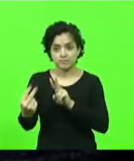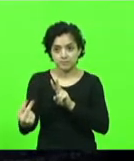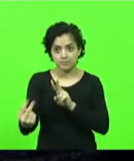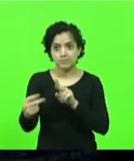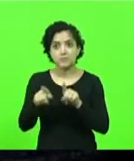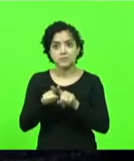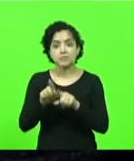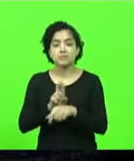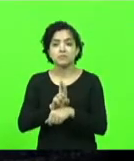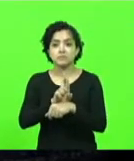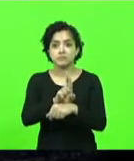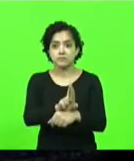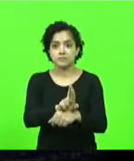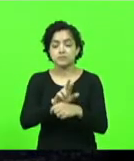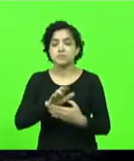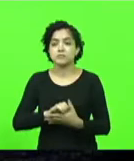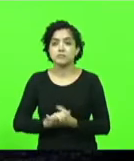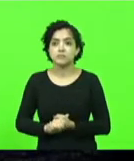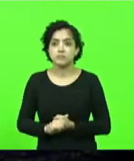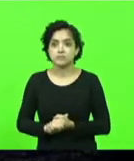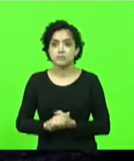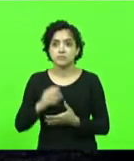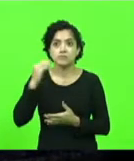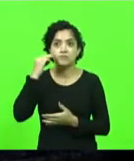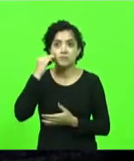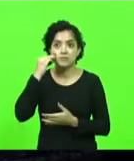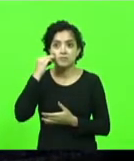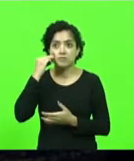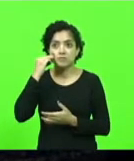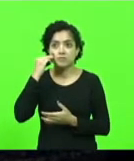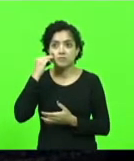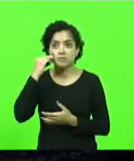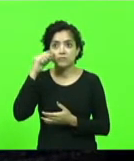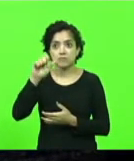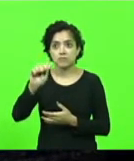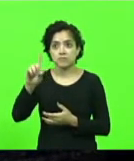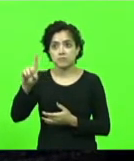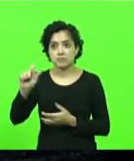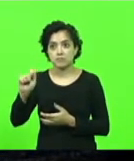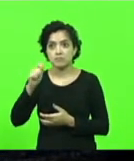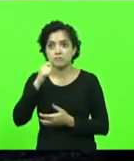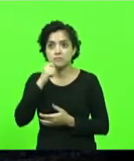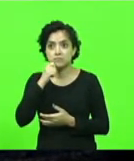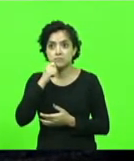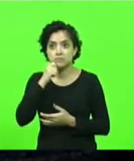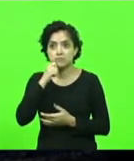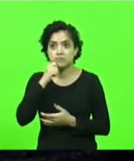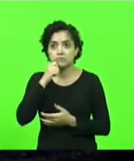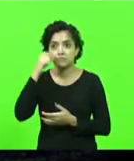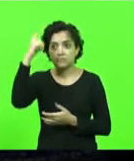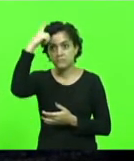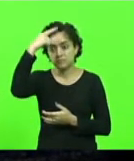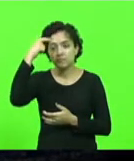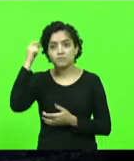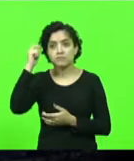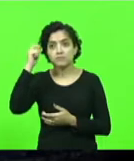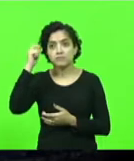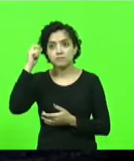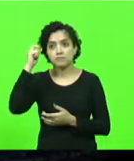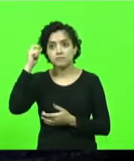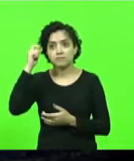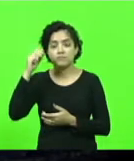e que nos representam nesta casa Marlene fengler ada de Luca Ana campanholo Dirce Rider x